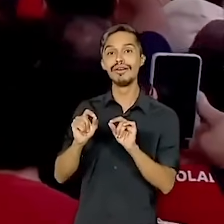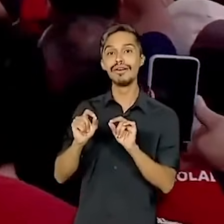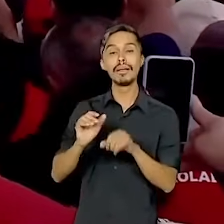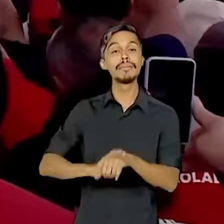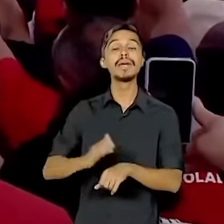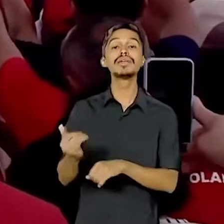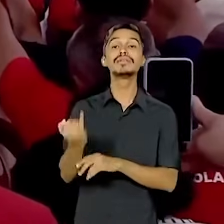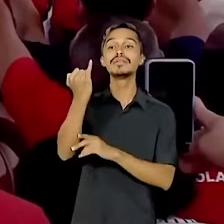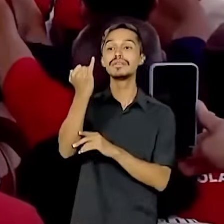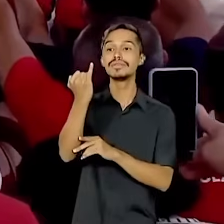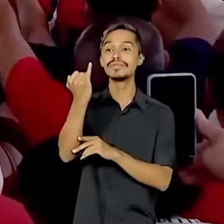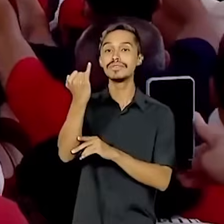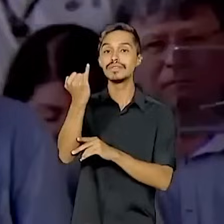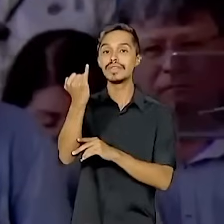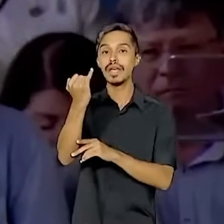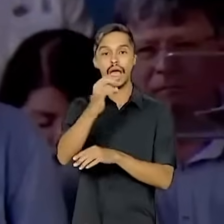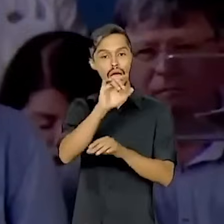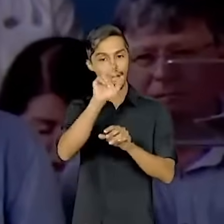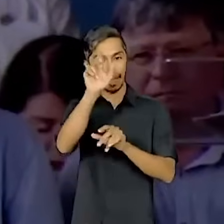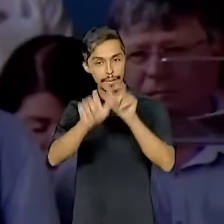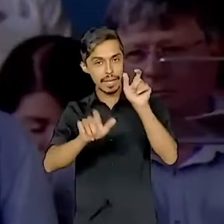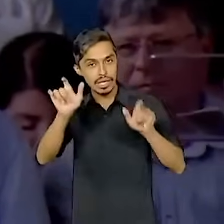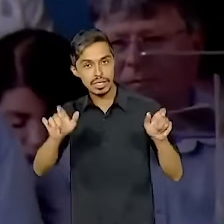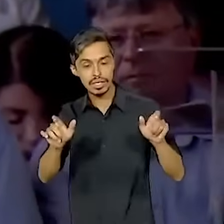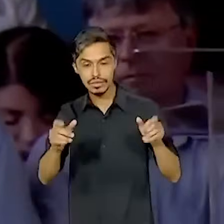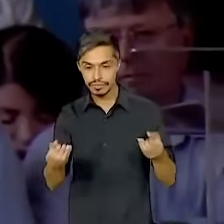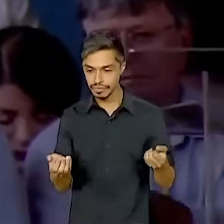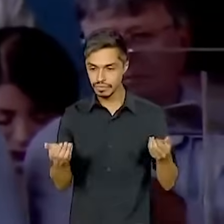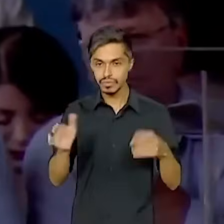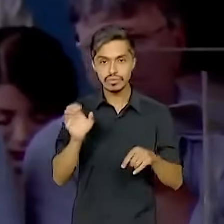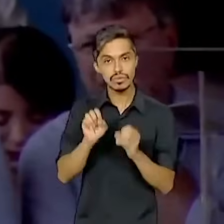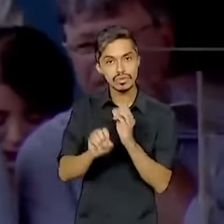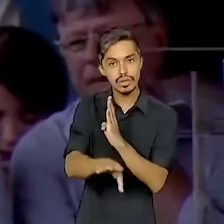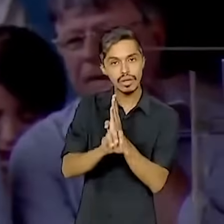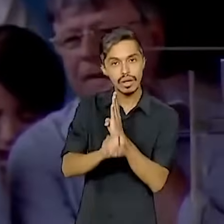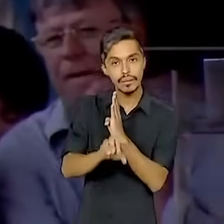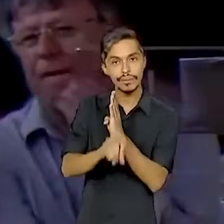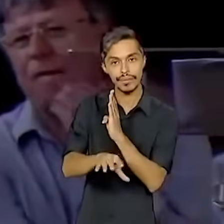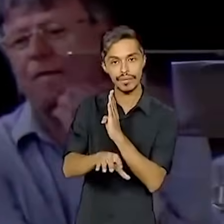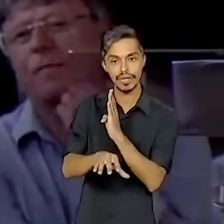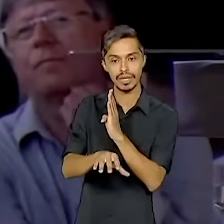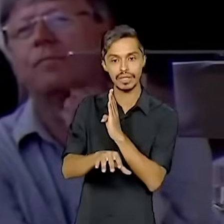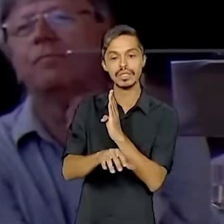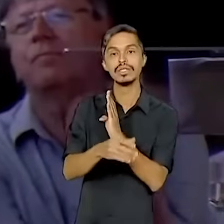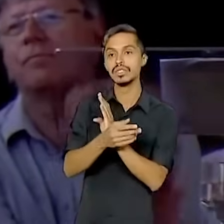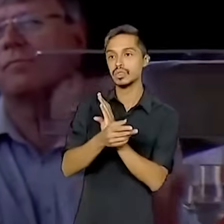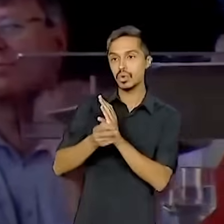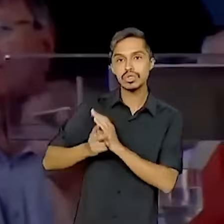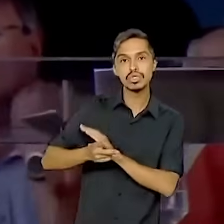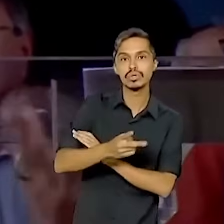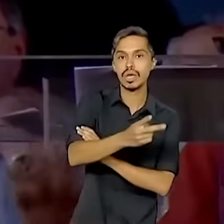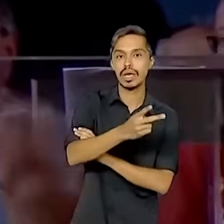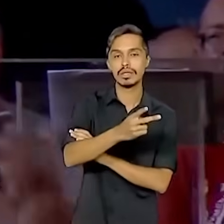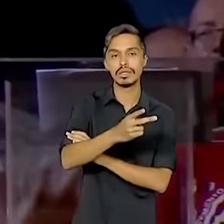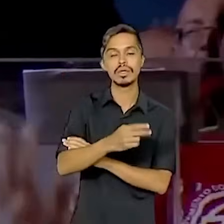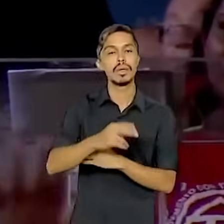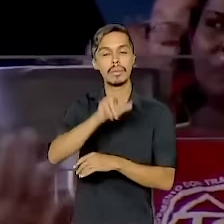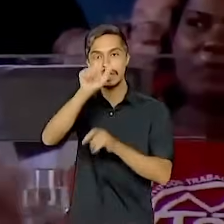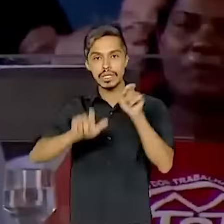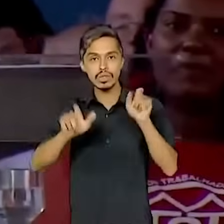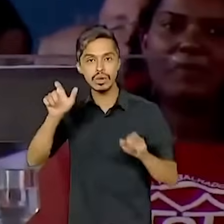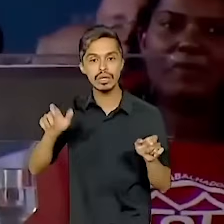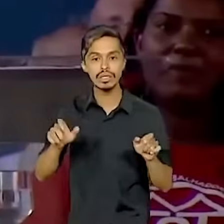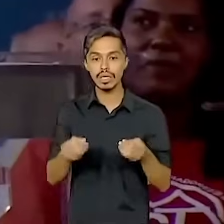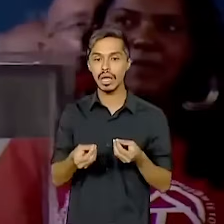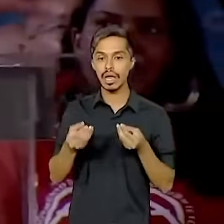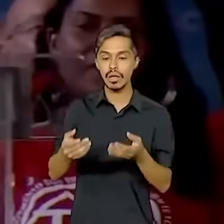Mais importante, as pessoas que recebem benefício, sabe, continuado, pessoas que